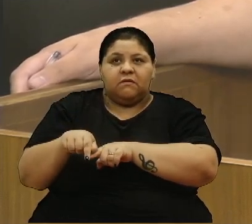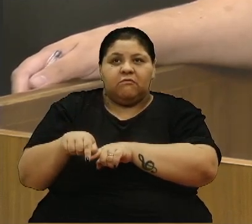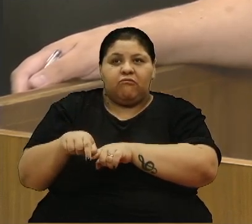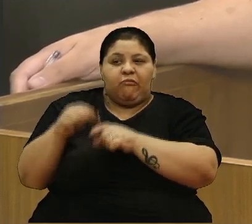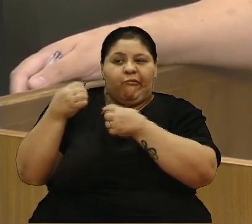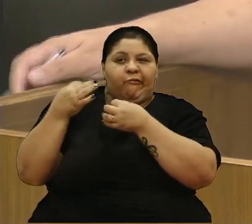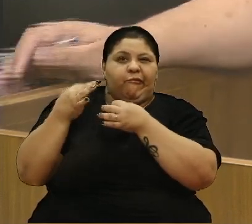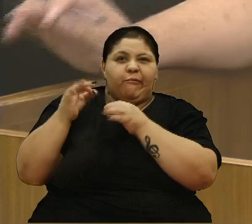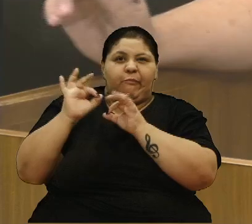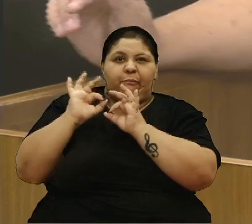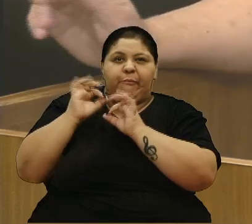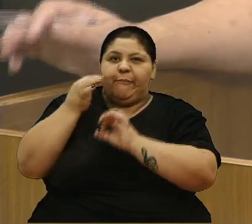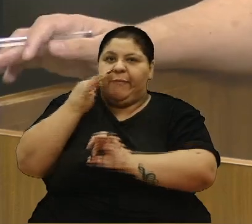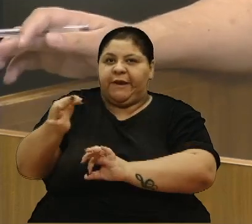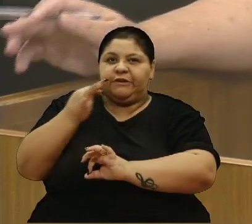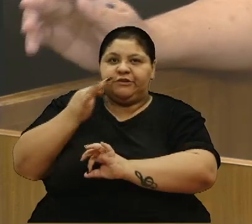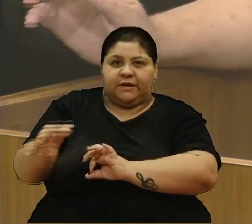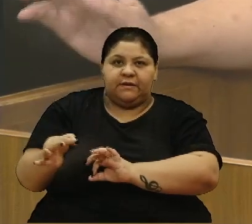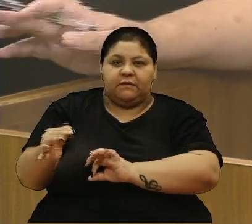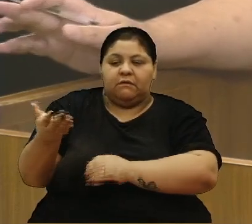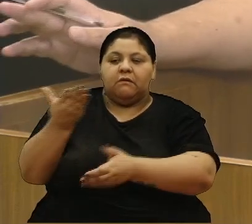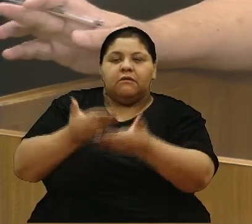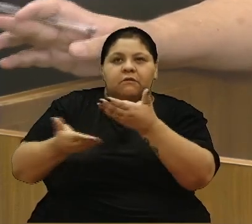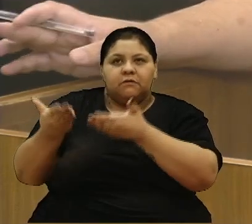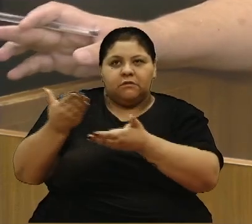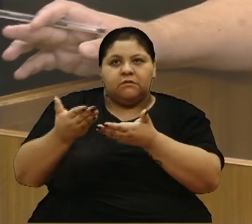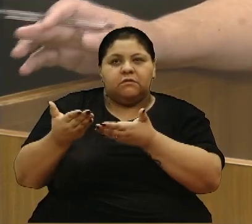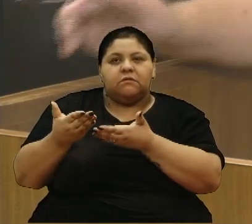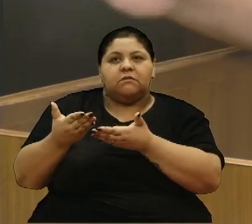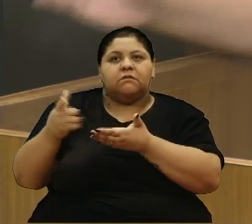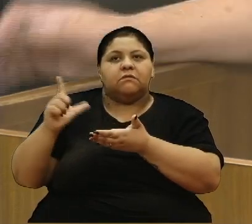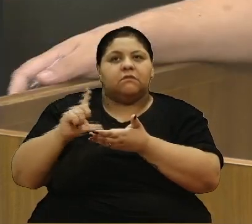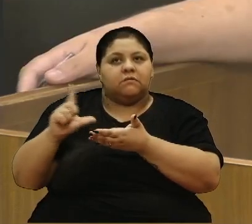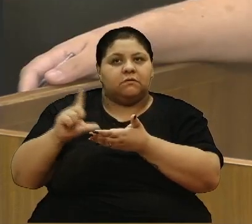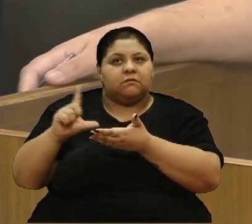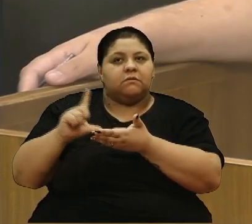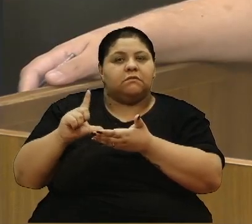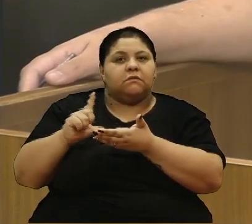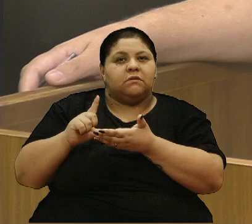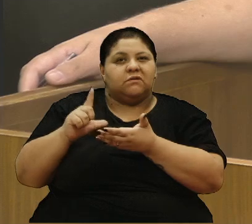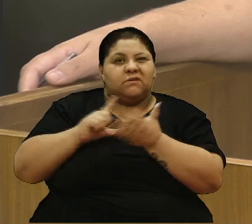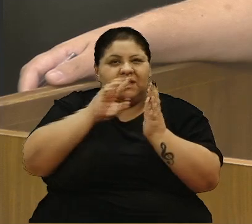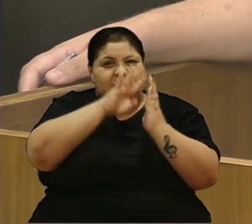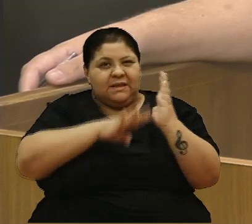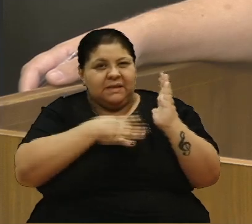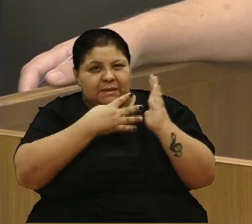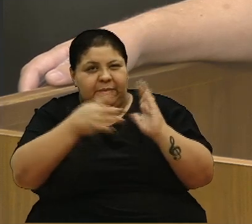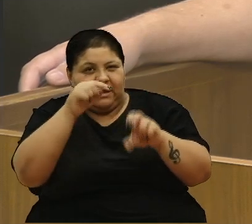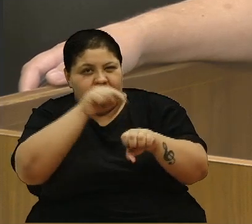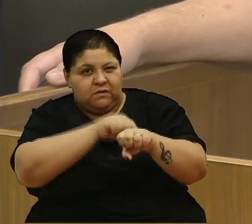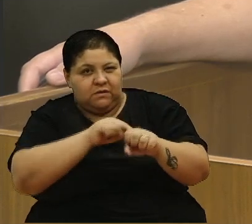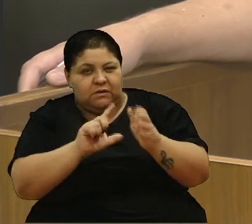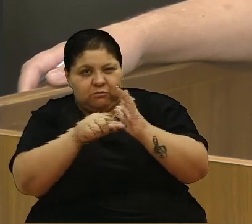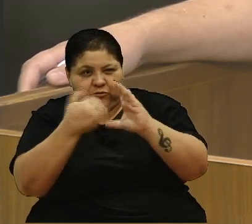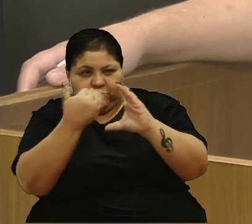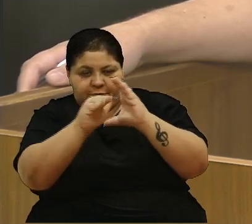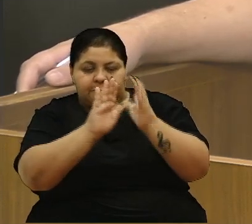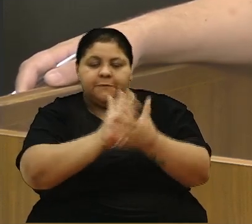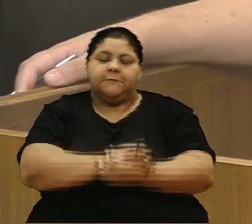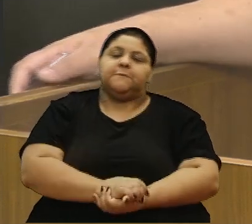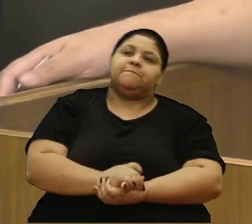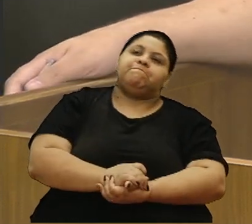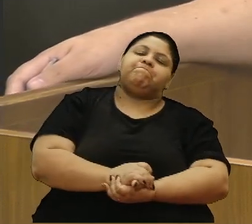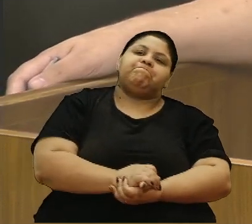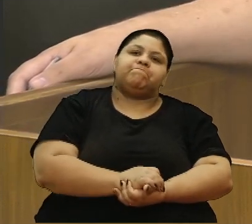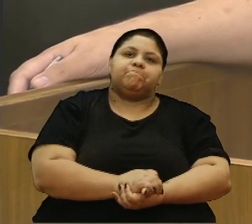foi prestar esse atendimento. Então, já tenho os pontos e eu lhe passo depois sobre isso. Eu quero